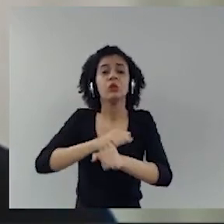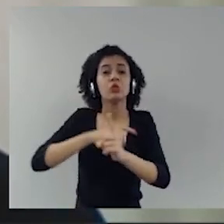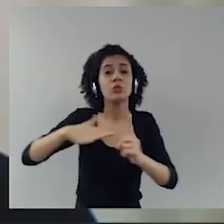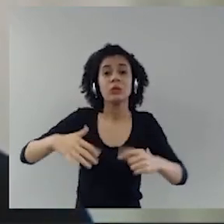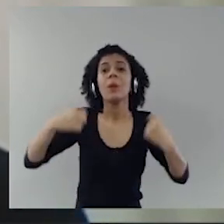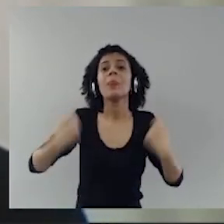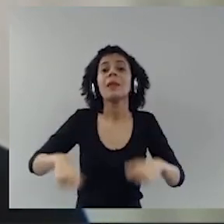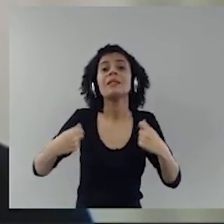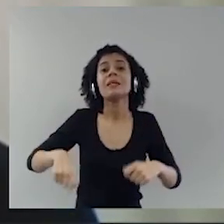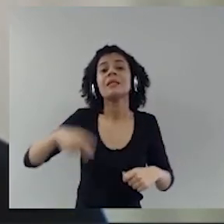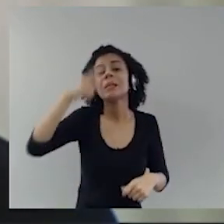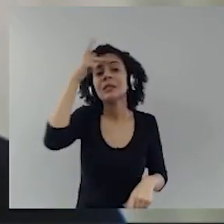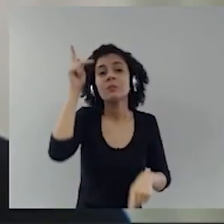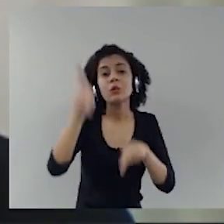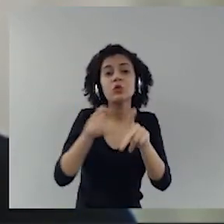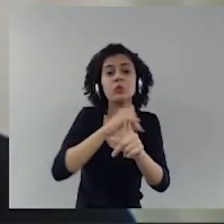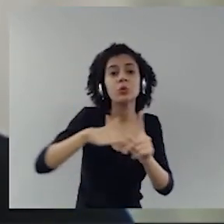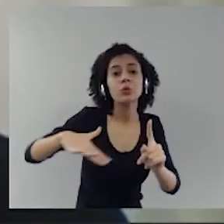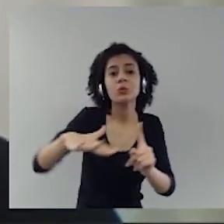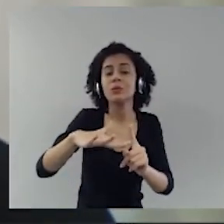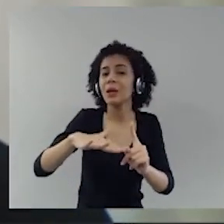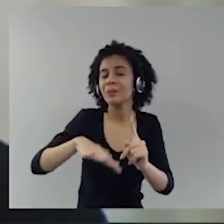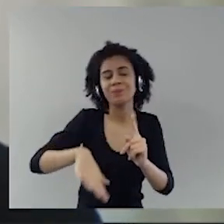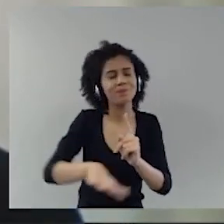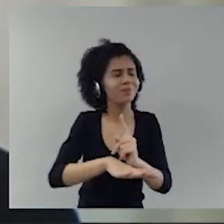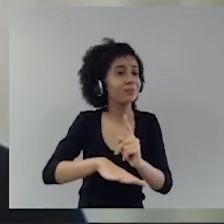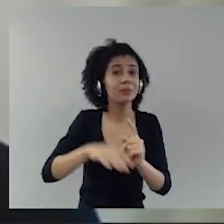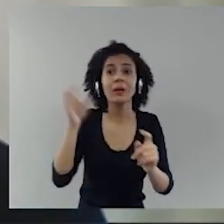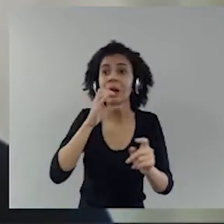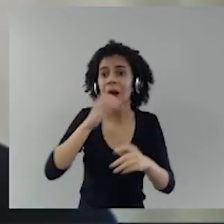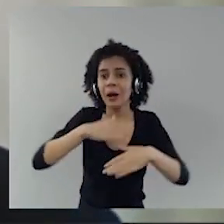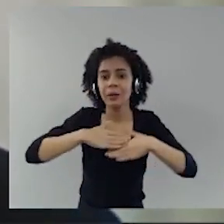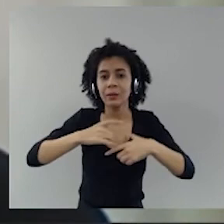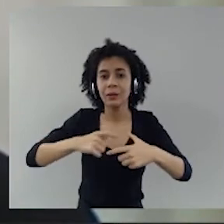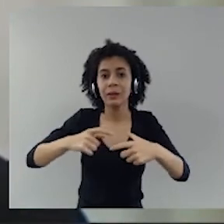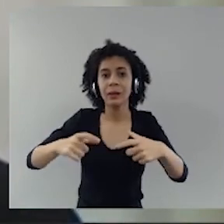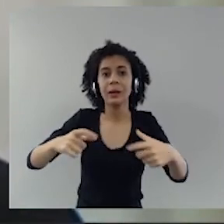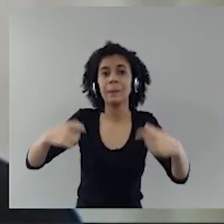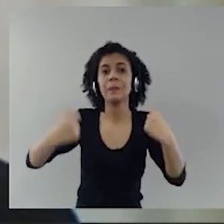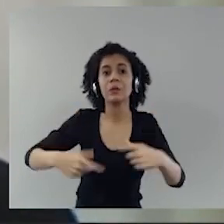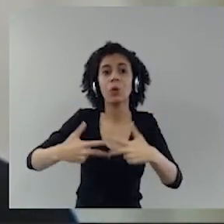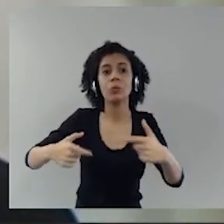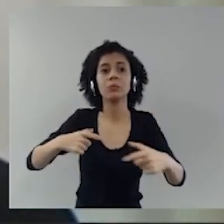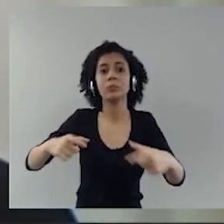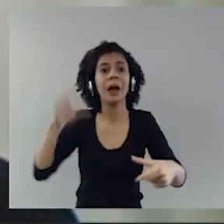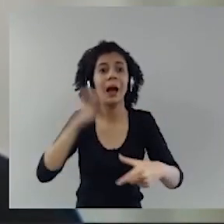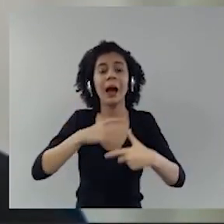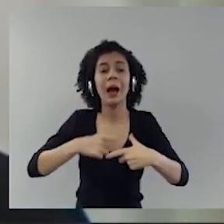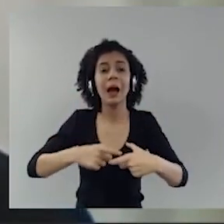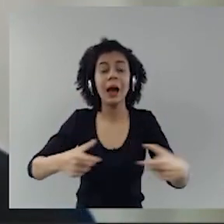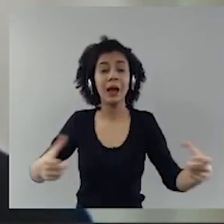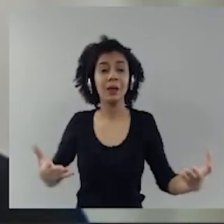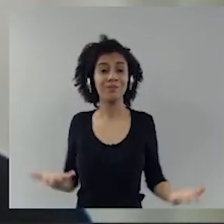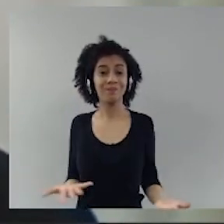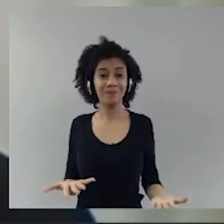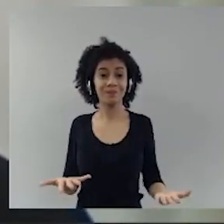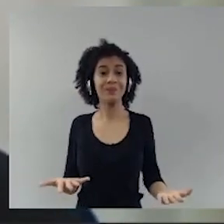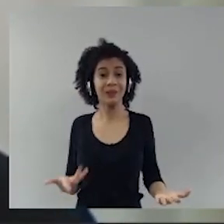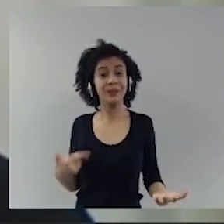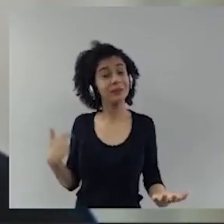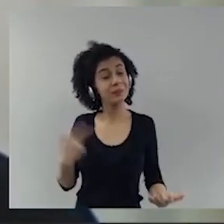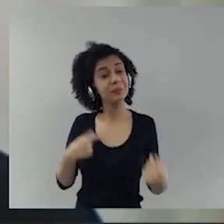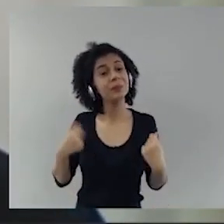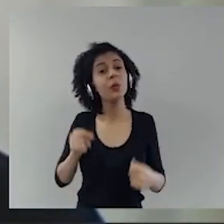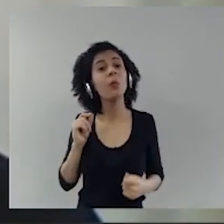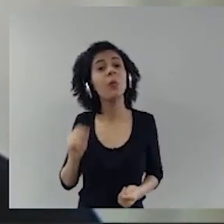elas crescem em uma forma avassaladora em uma velocidade também muito grande e isto